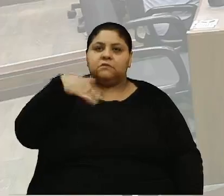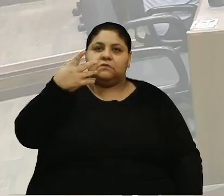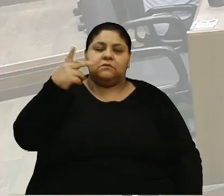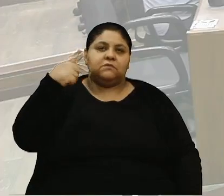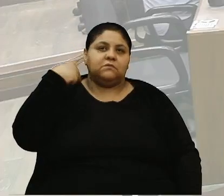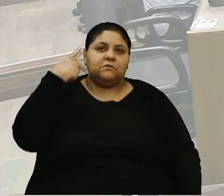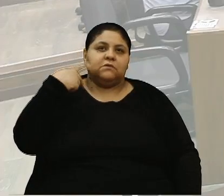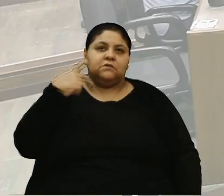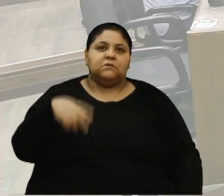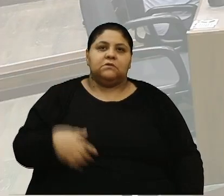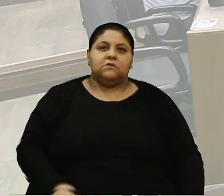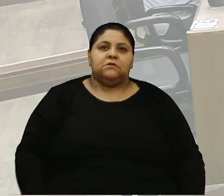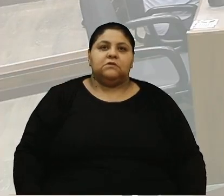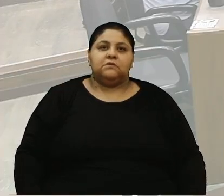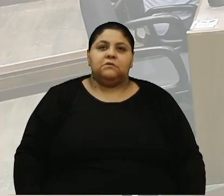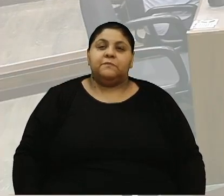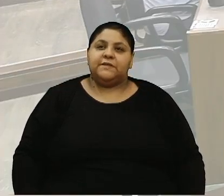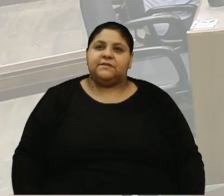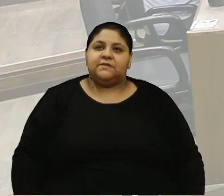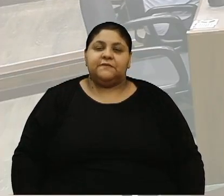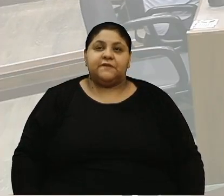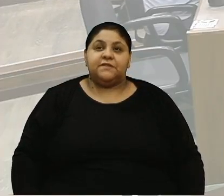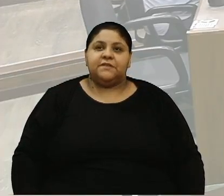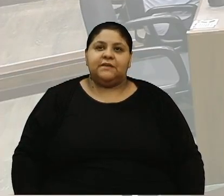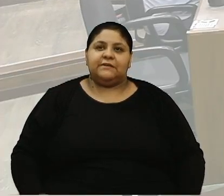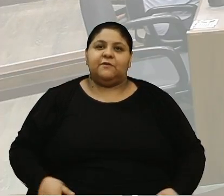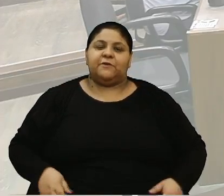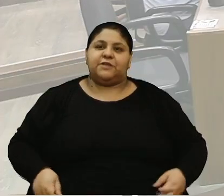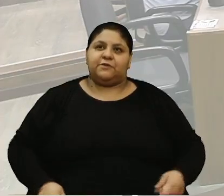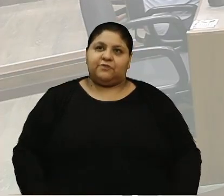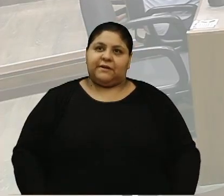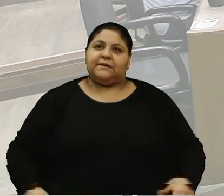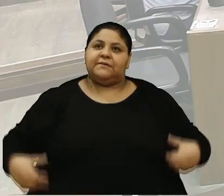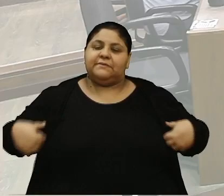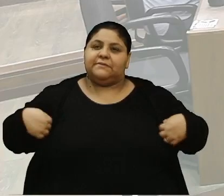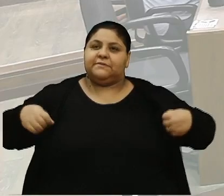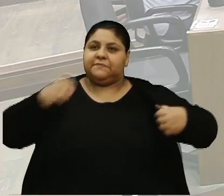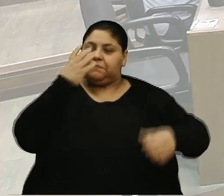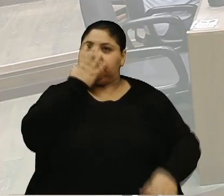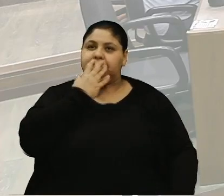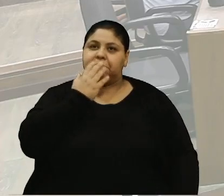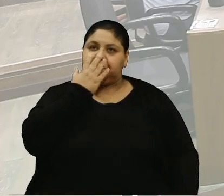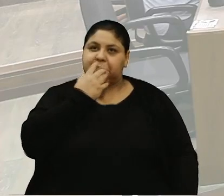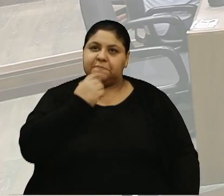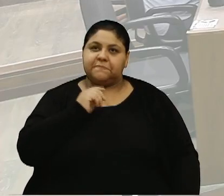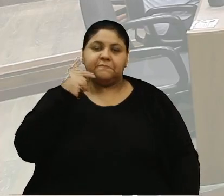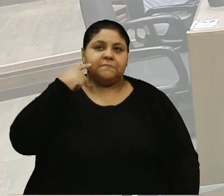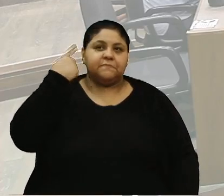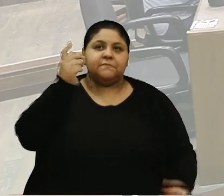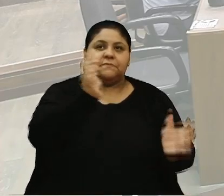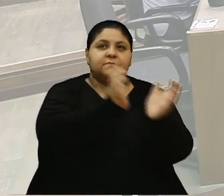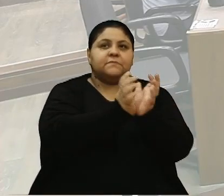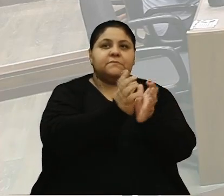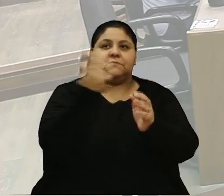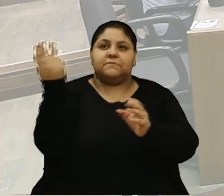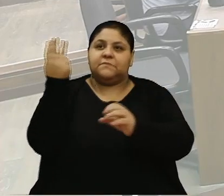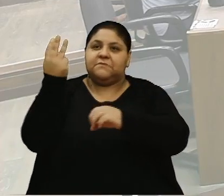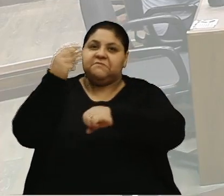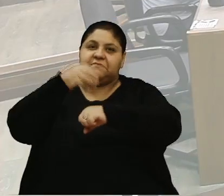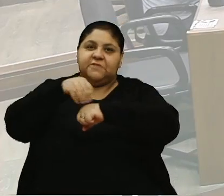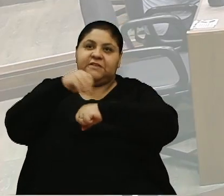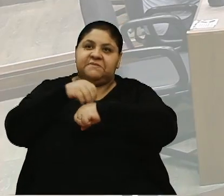Vereador Camilles. Senhor presidente, colegas vereadores, fiz 3 indicações,